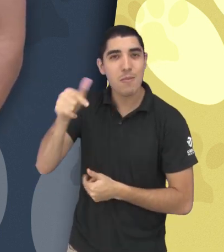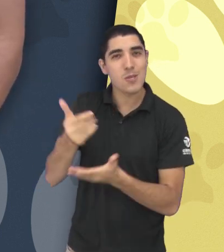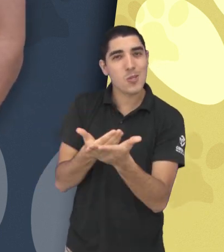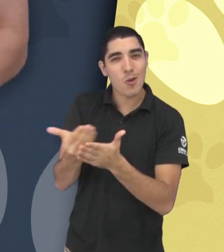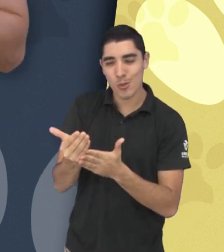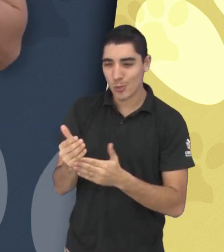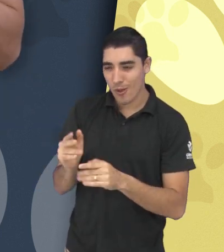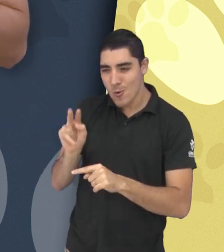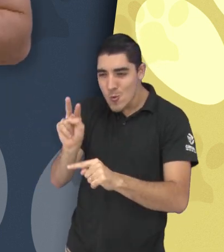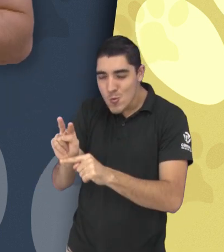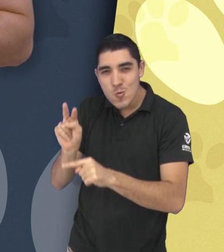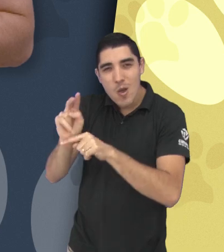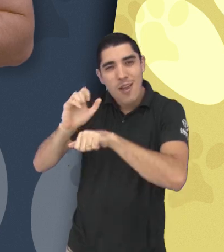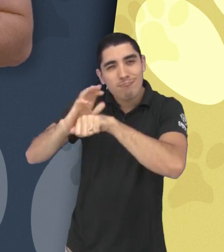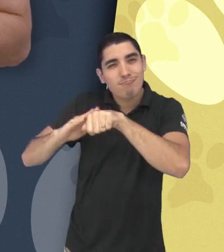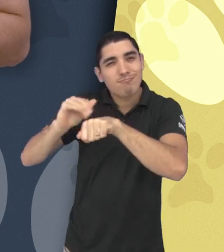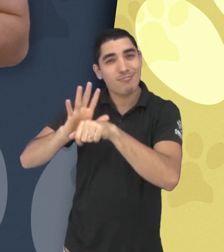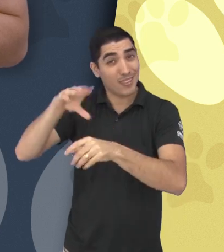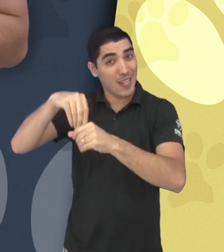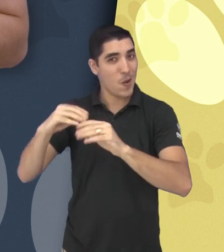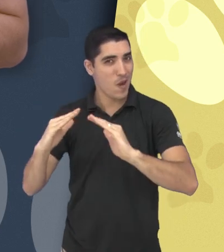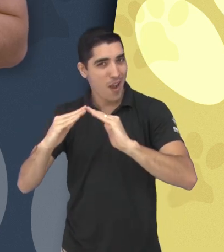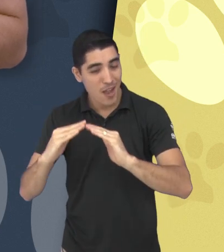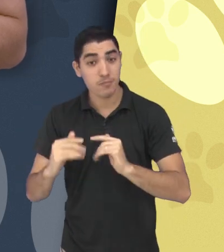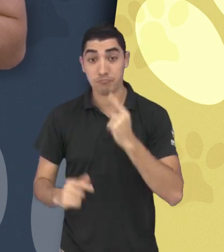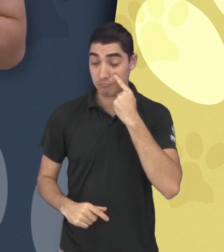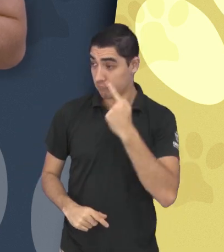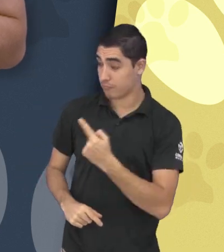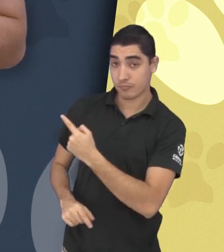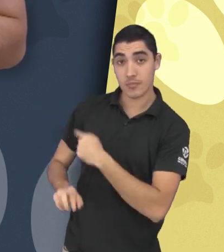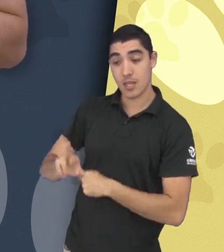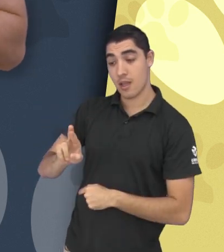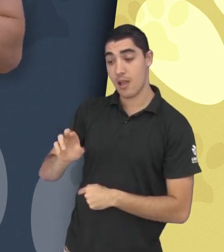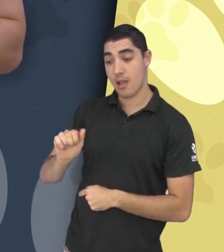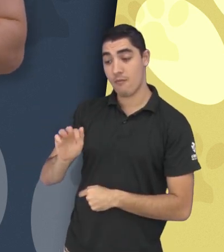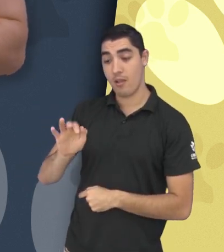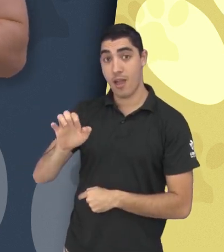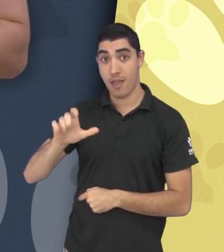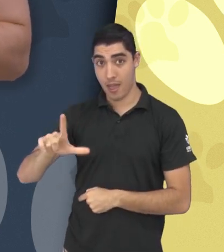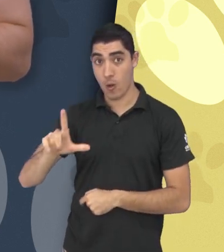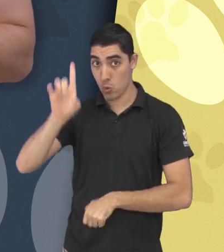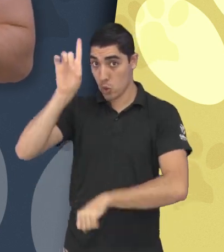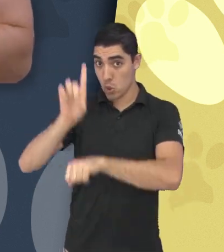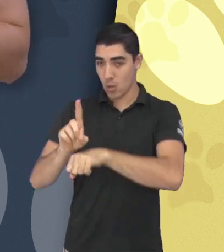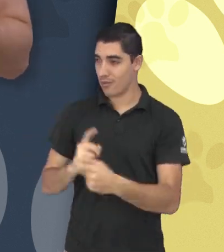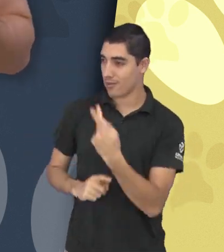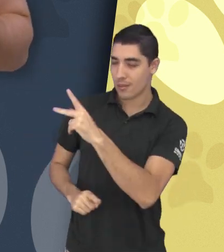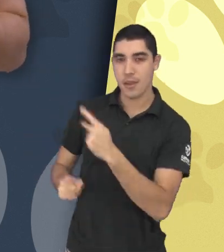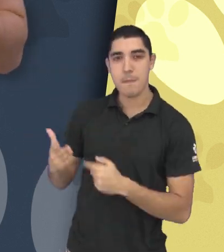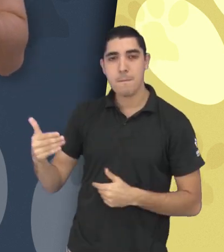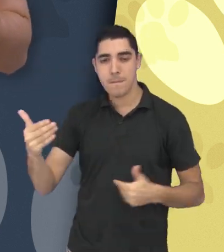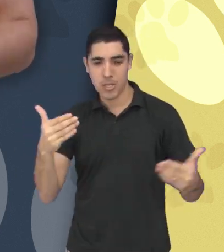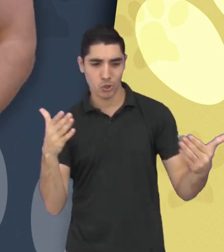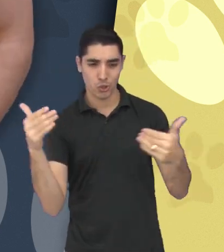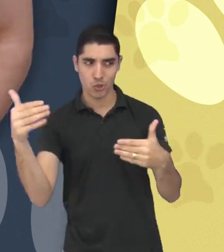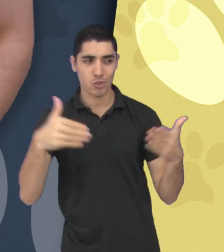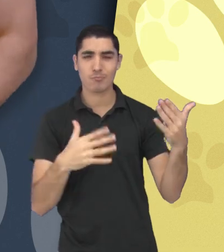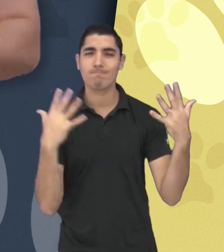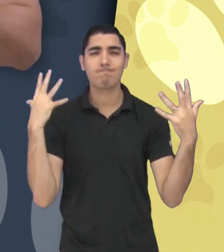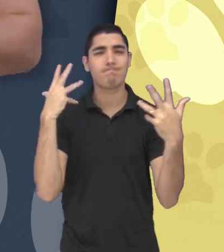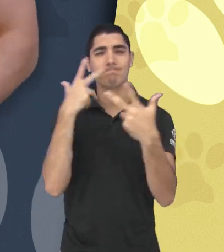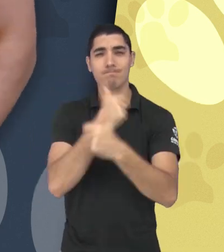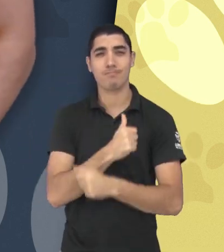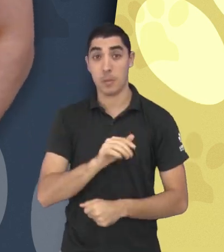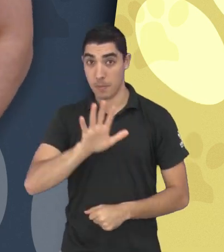animais de estimação. Estes aqui, ó, são os pets do Rafael. Os peixinhos ficam num aquário lindo, embelezando a casa